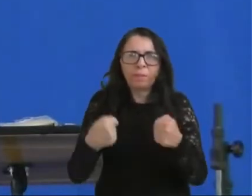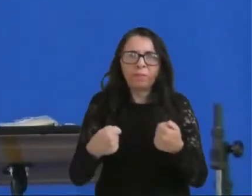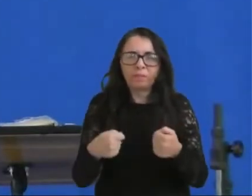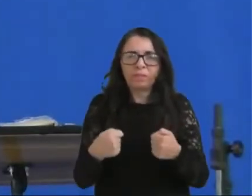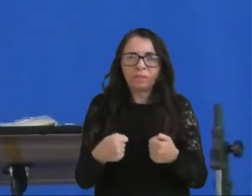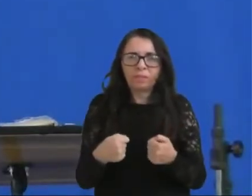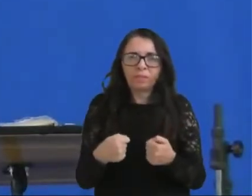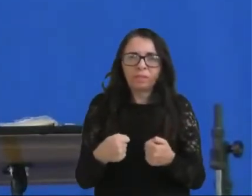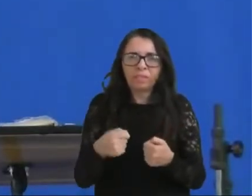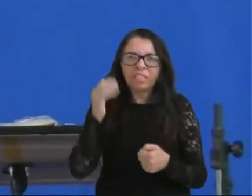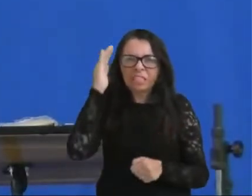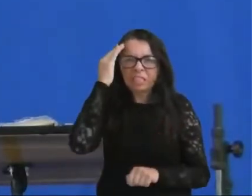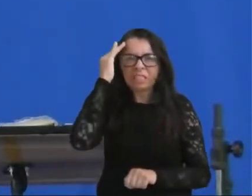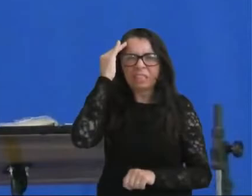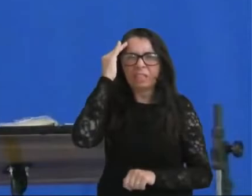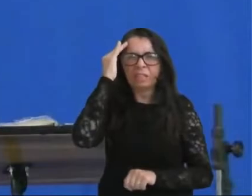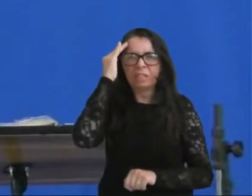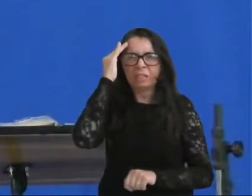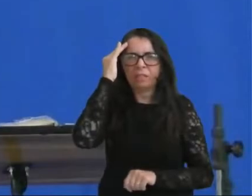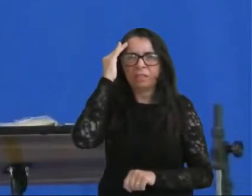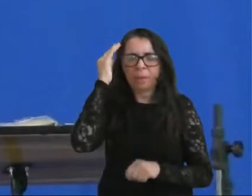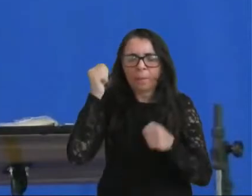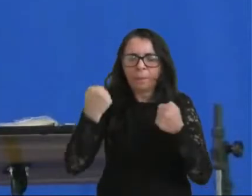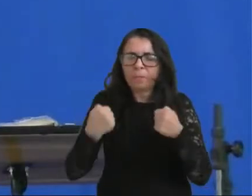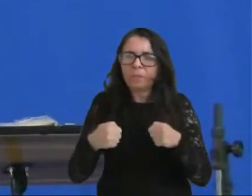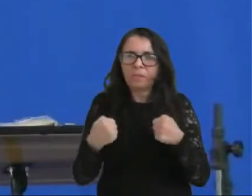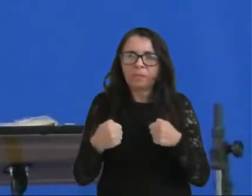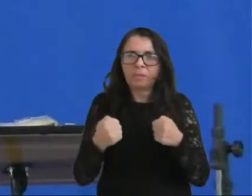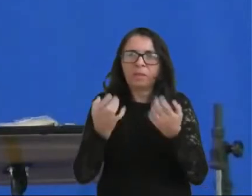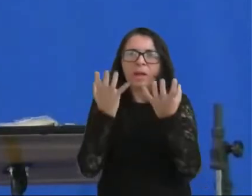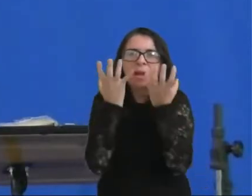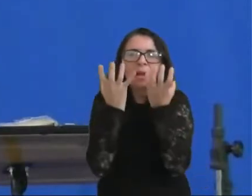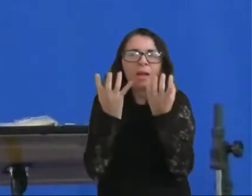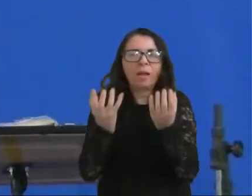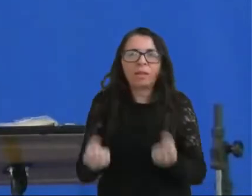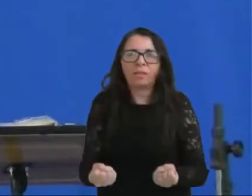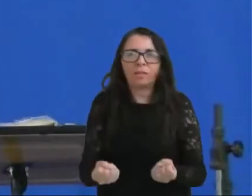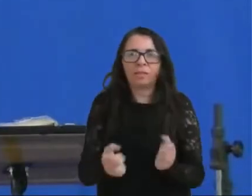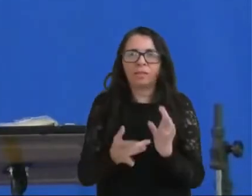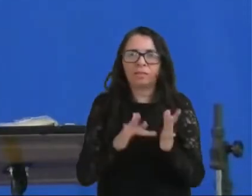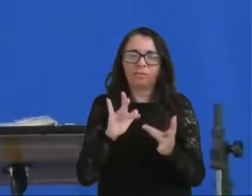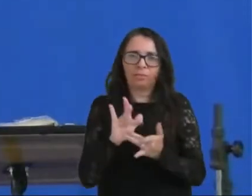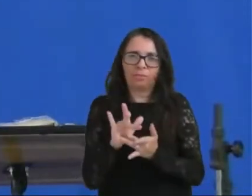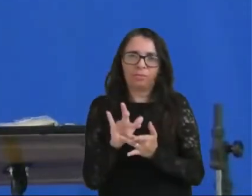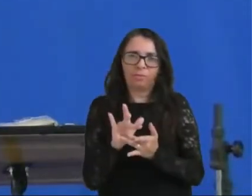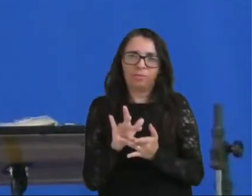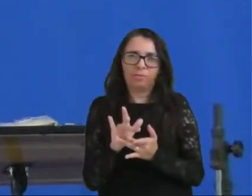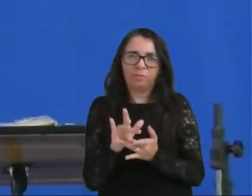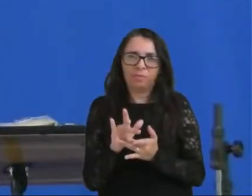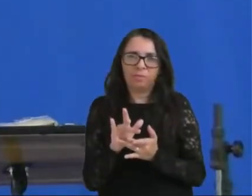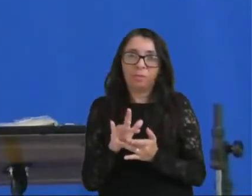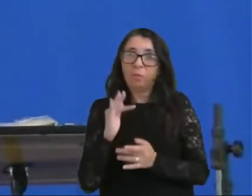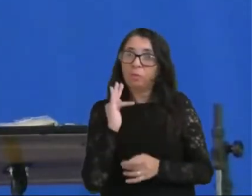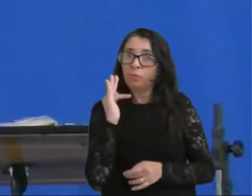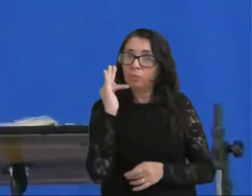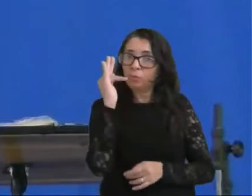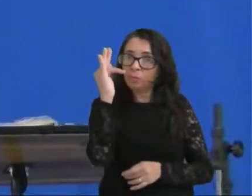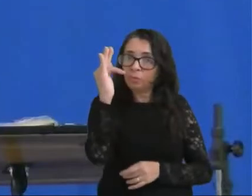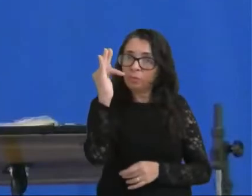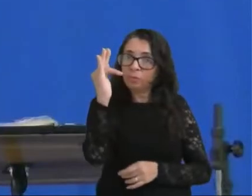noiva pelas suas virtudes. Quais são as suas virtudes? No